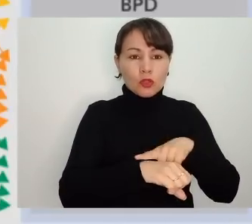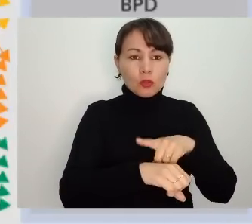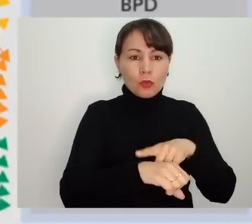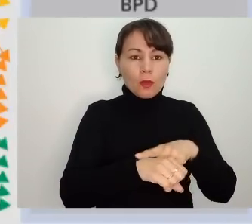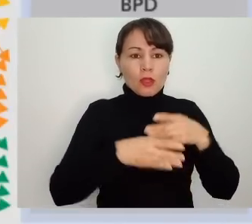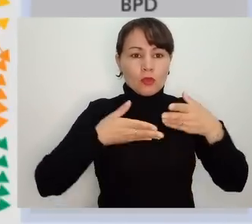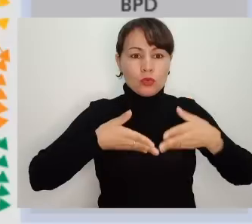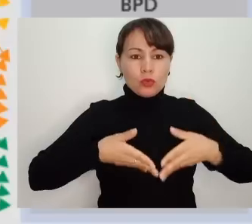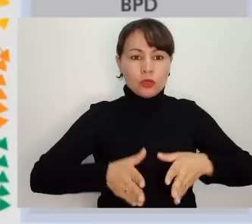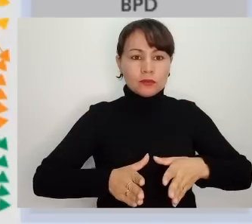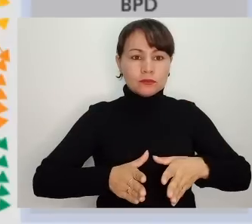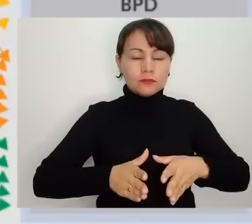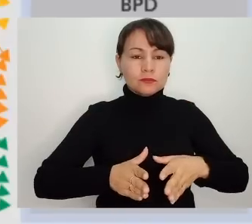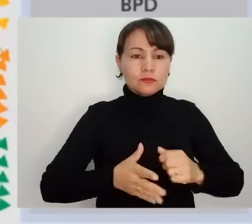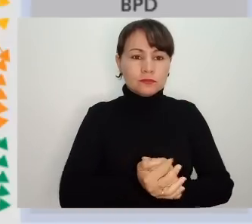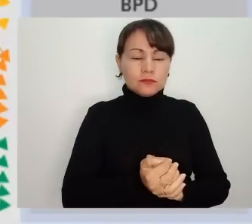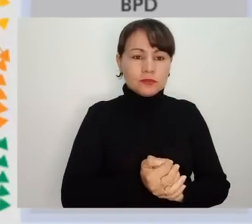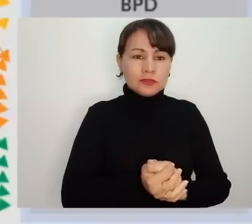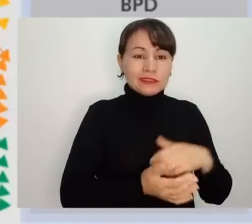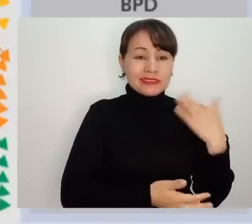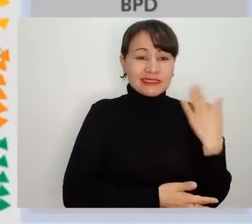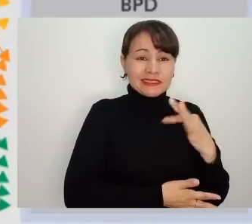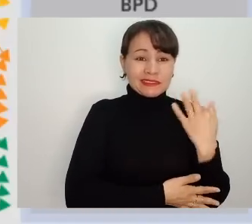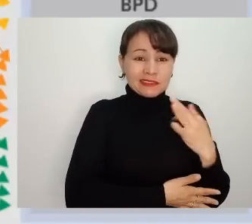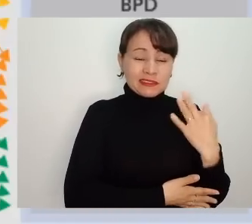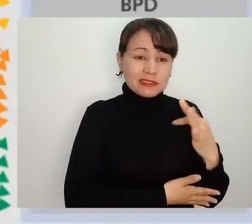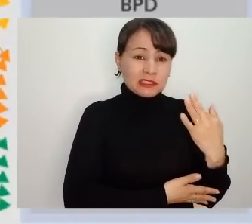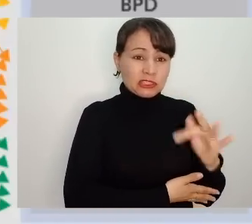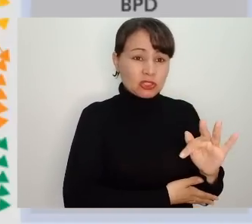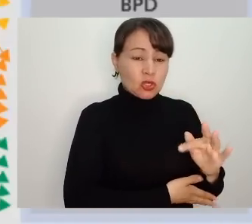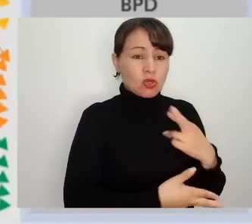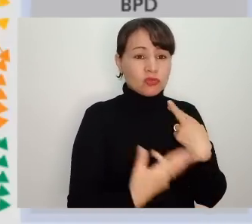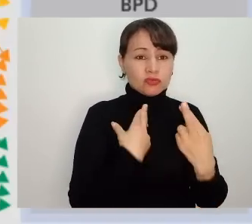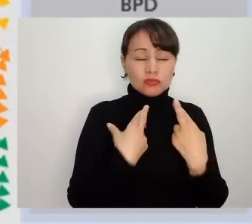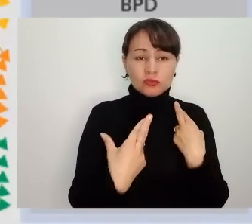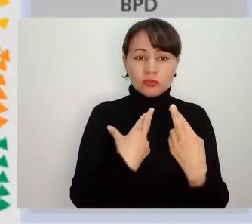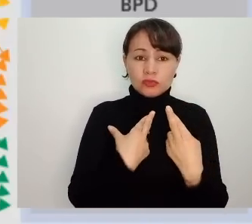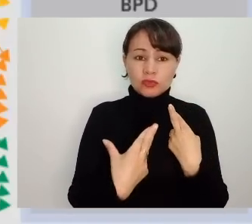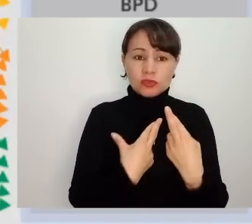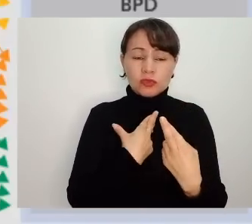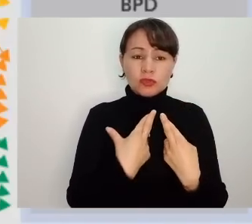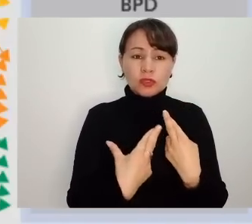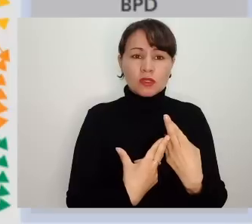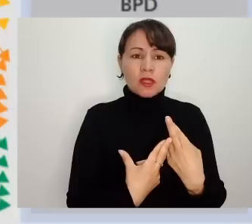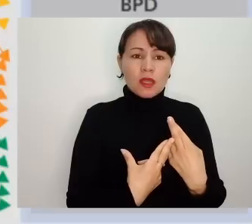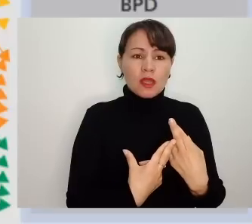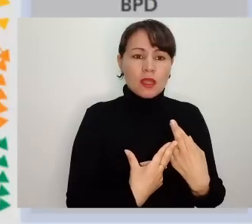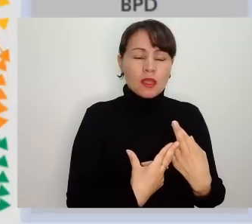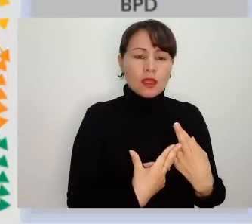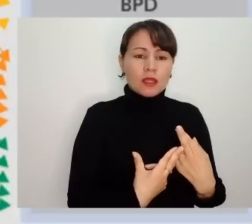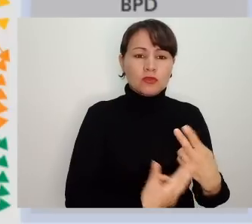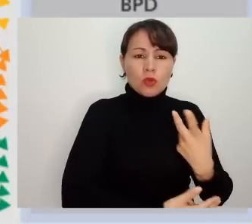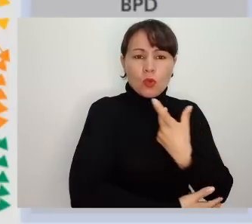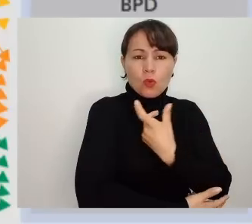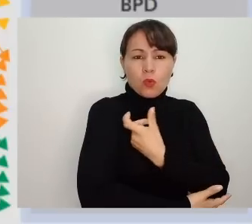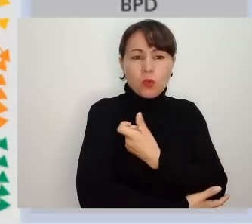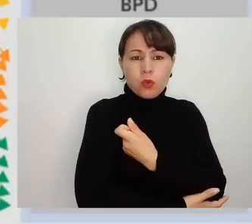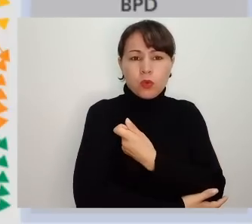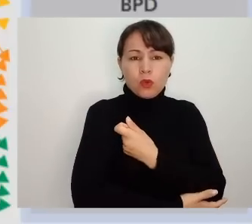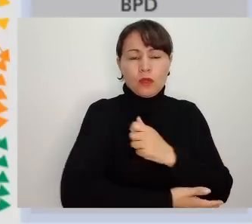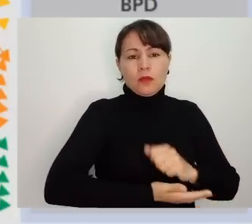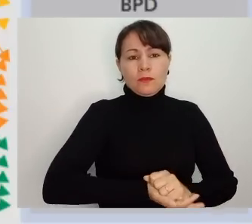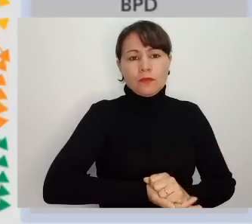no momento do parto, na dor, está relacionado com a injeção do